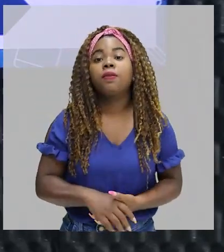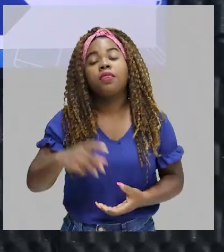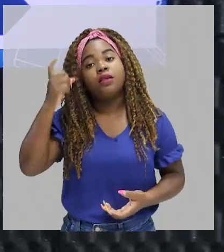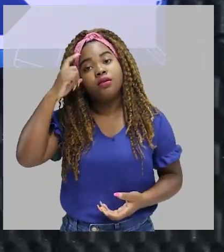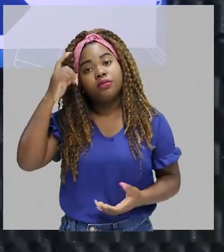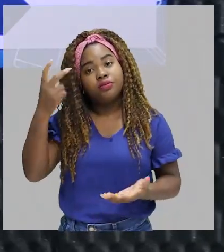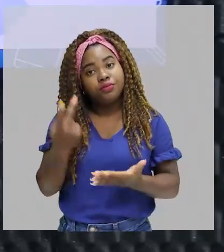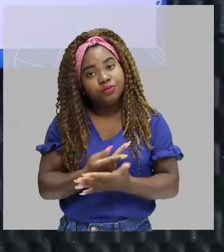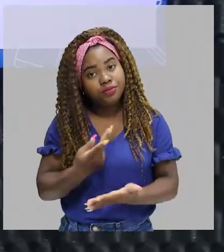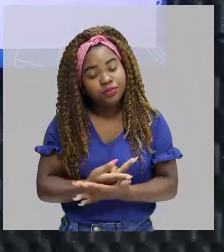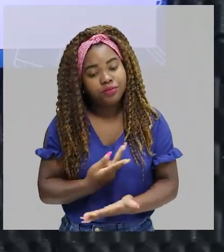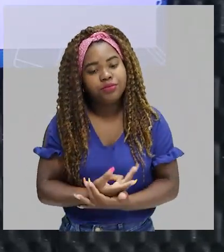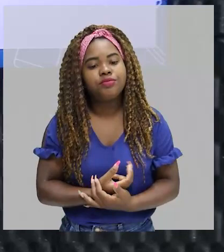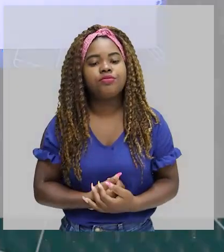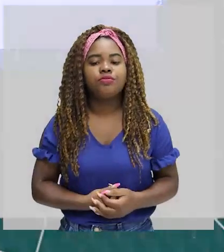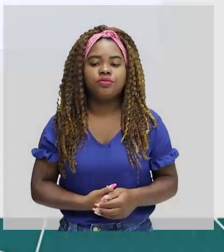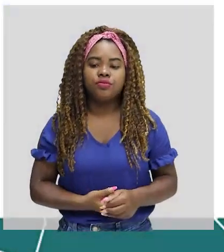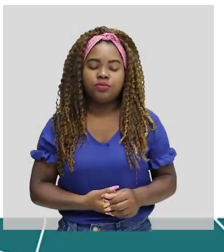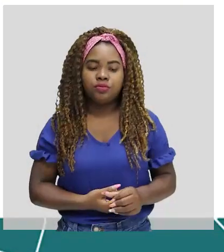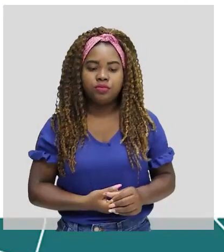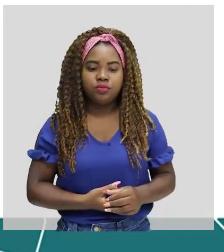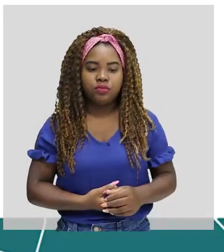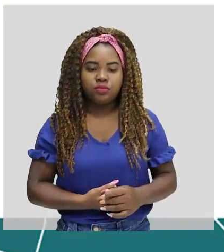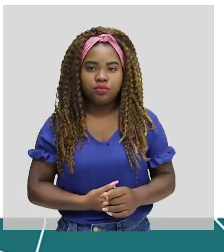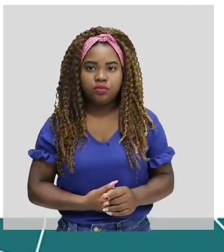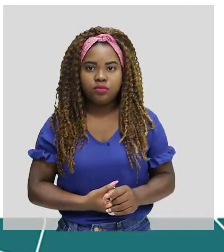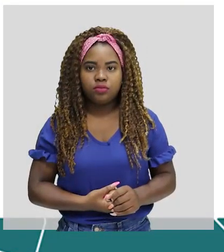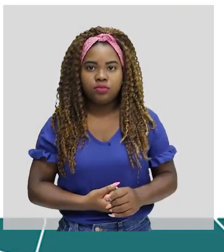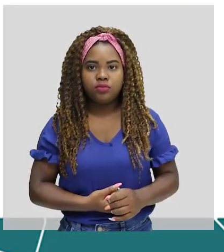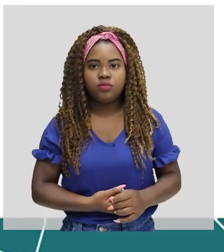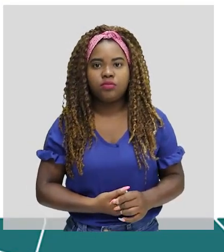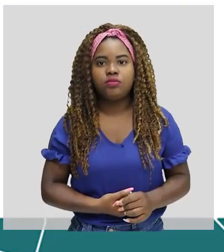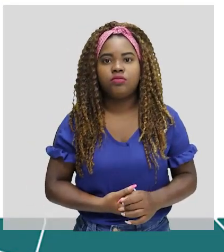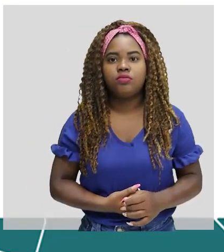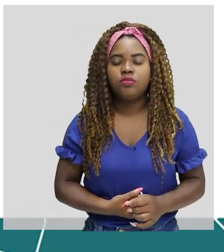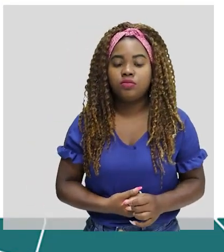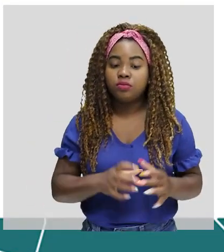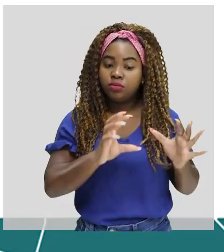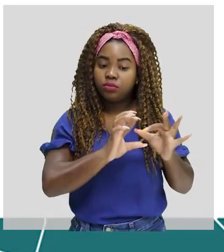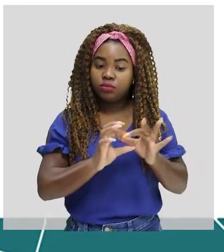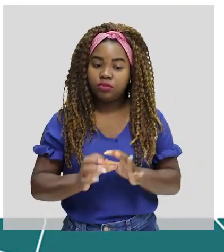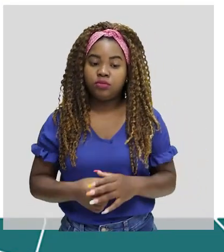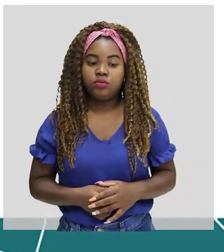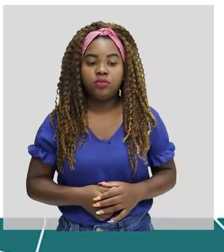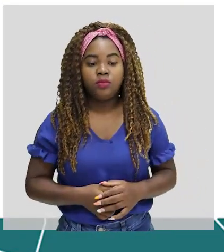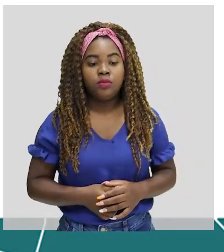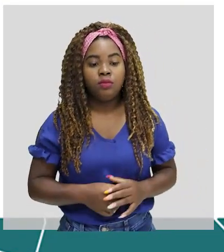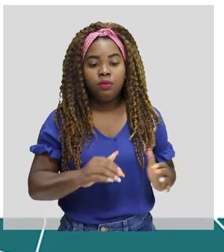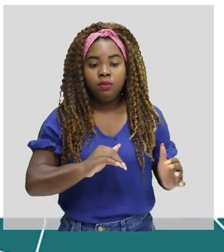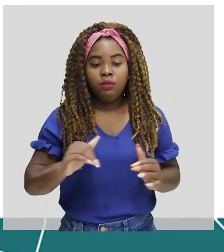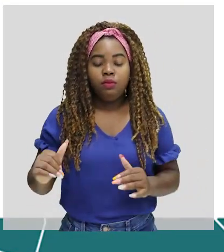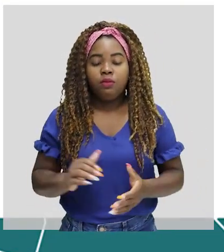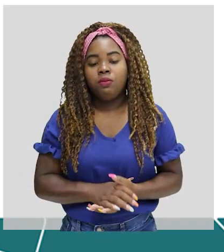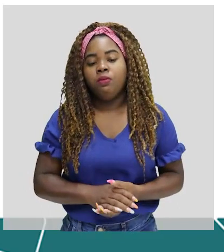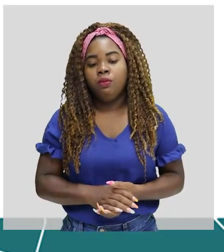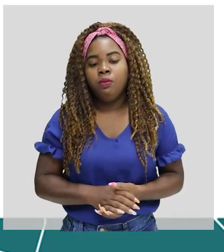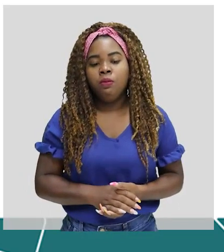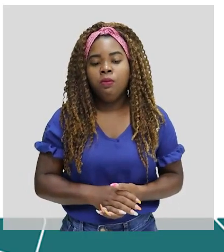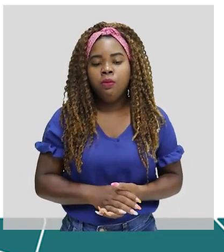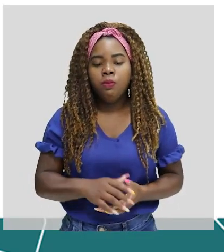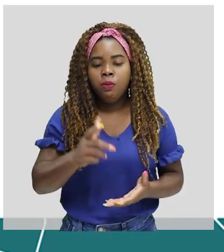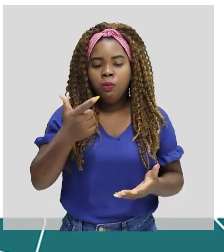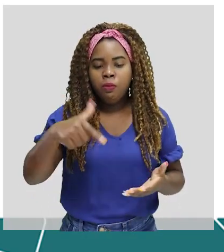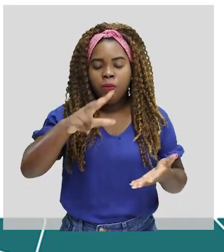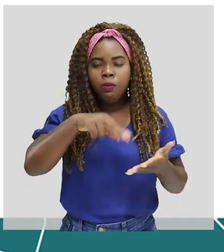está incorreto de acordo com essa estrutura, tá? Esse contexto ou essa situação. As palavras false friends ou